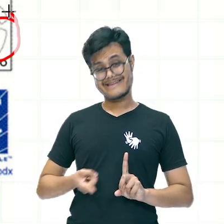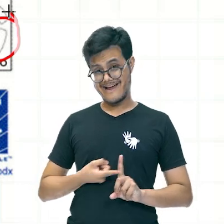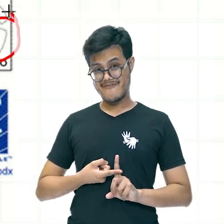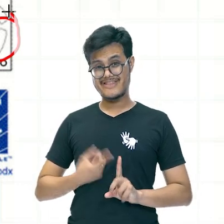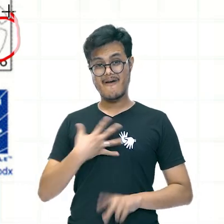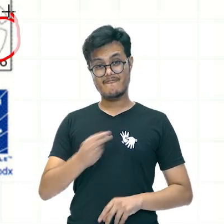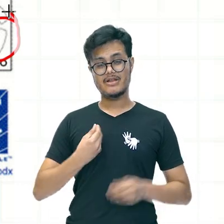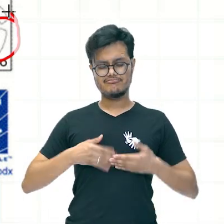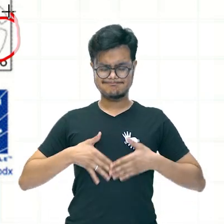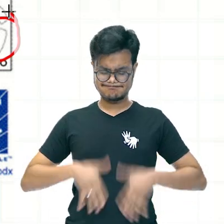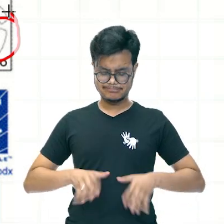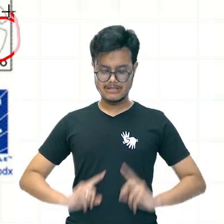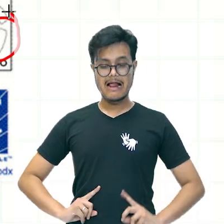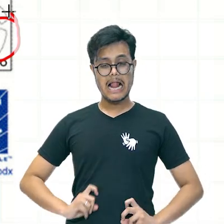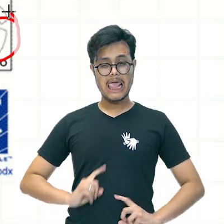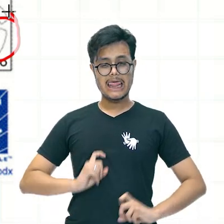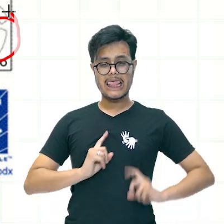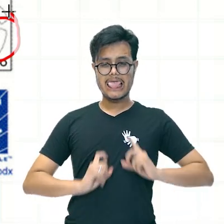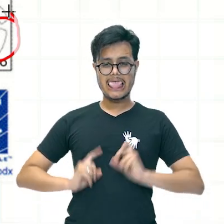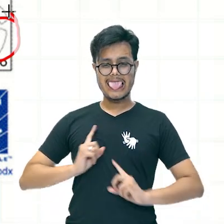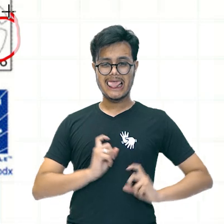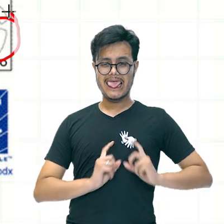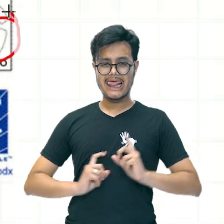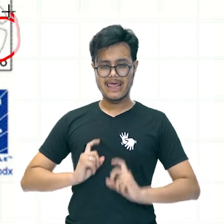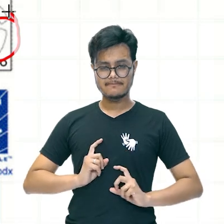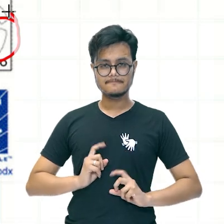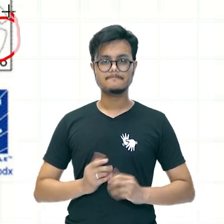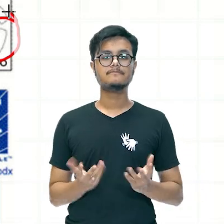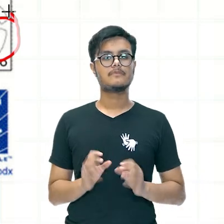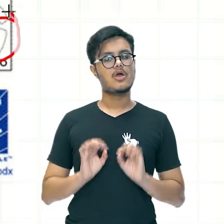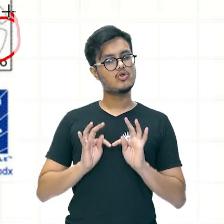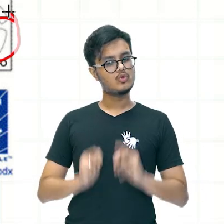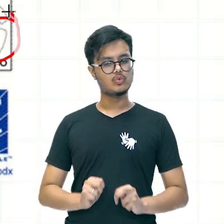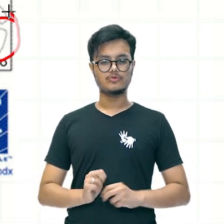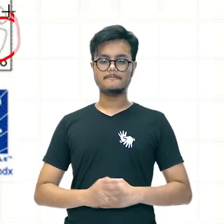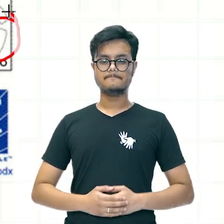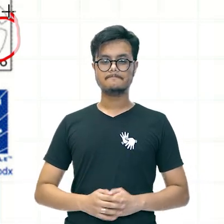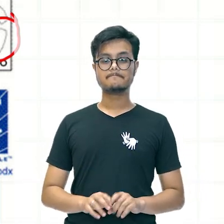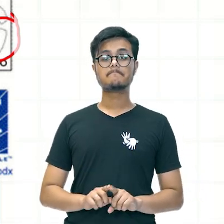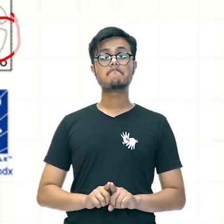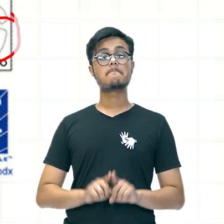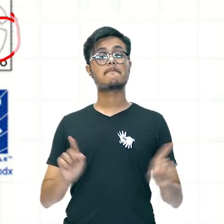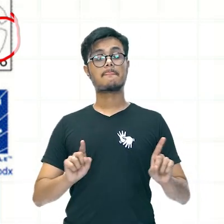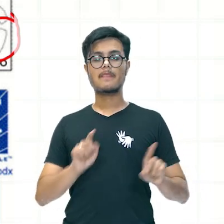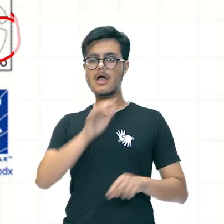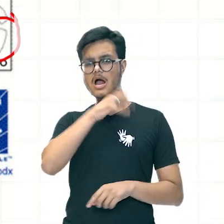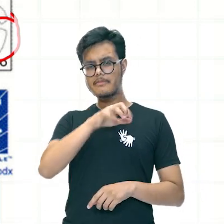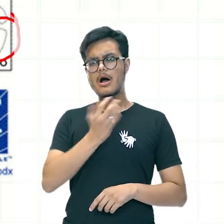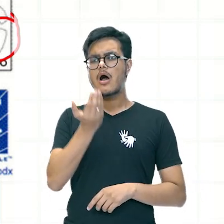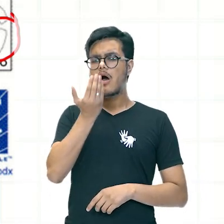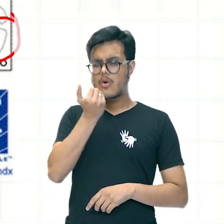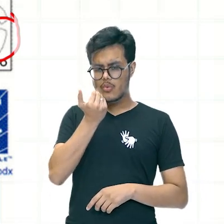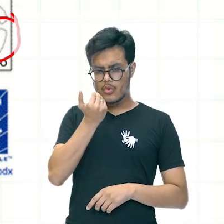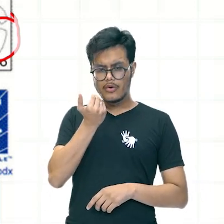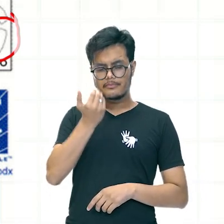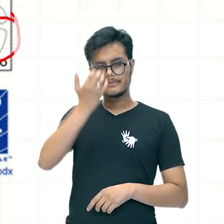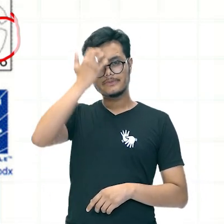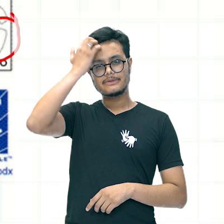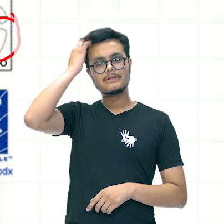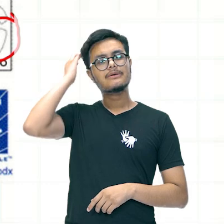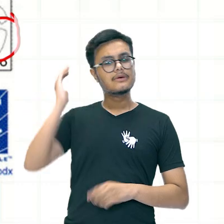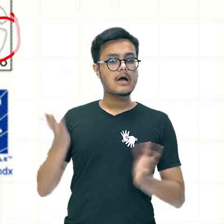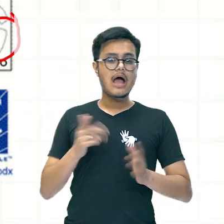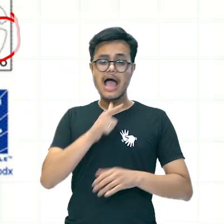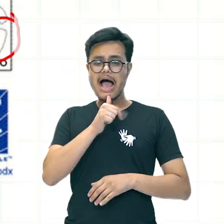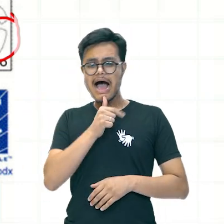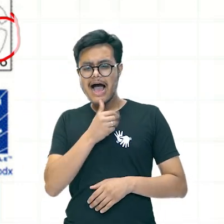vão poder aí liberar outros vermes. Quando um animal ele ingere, né, através aí da alimentação